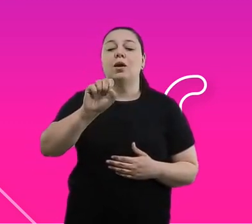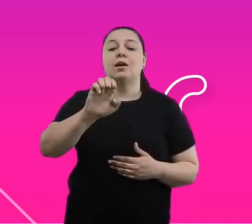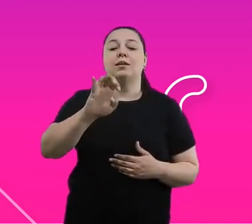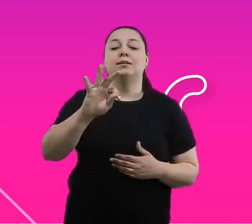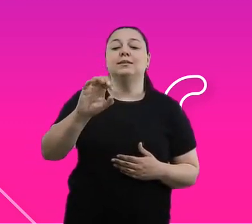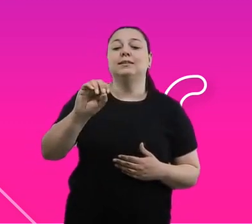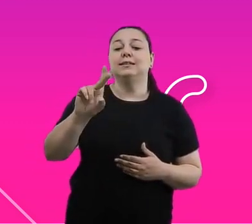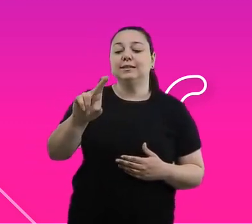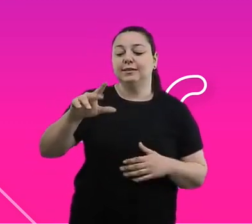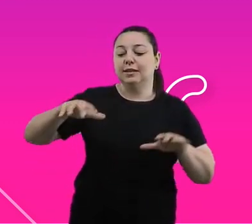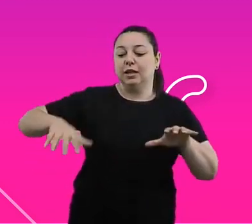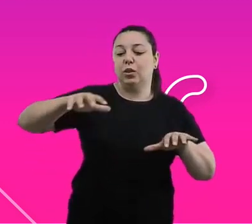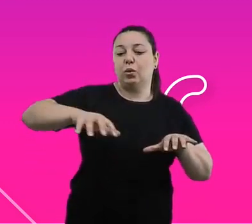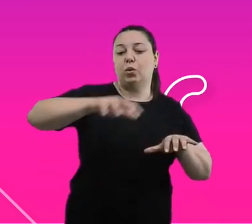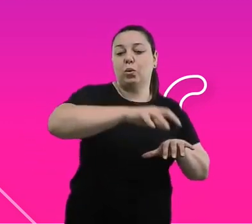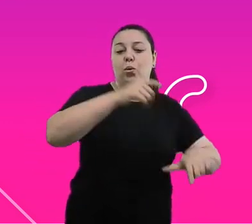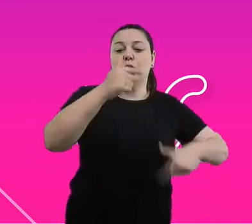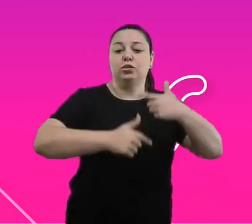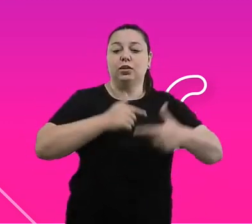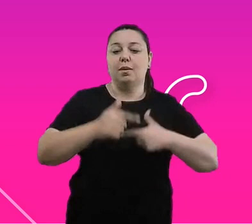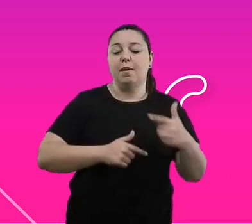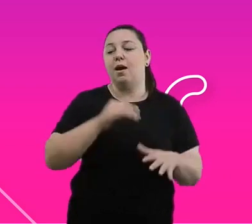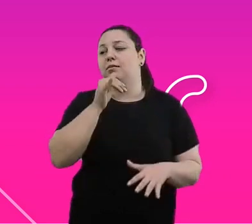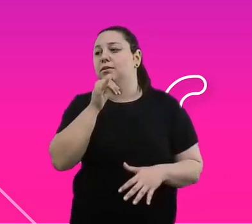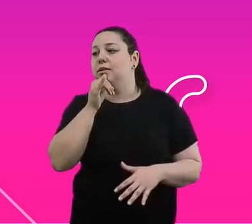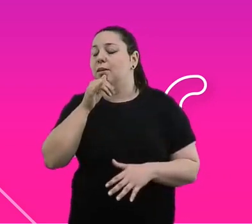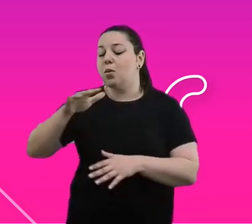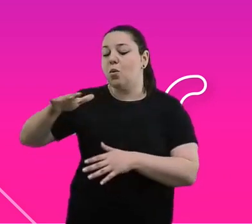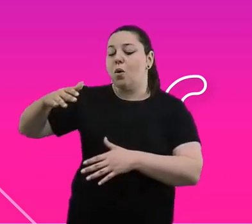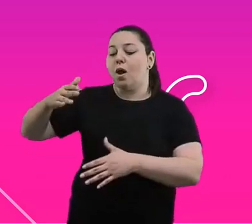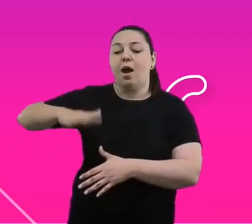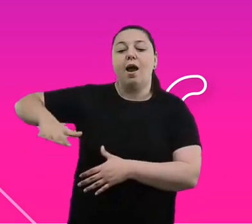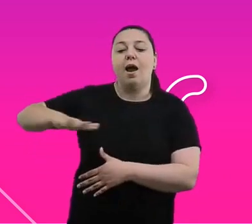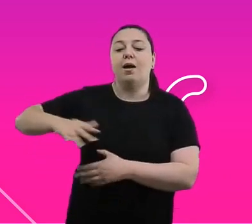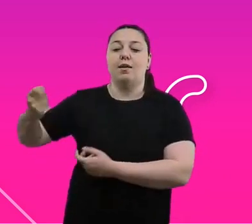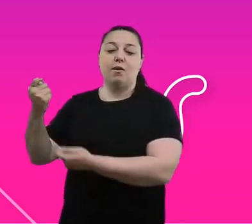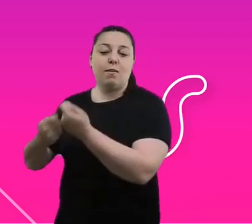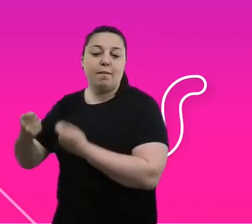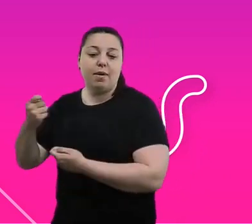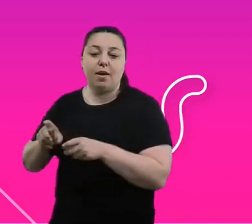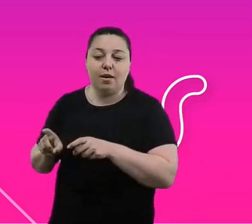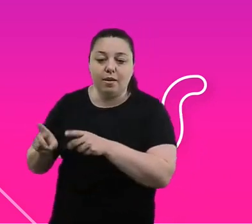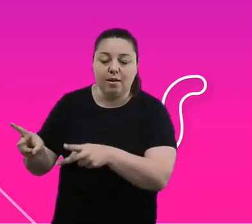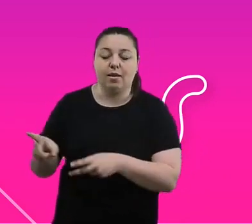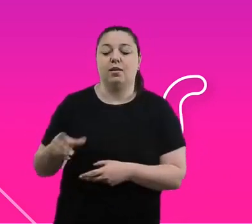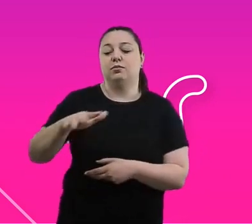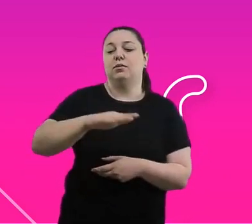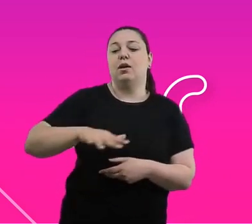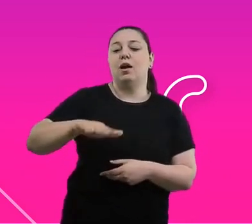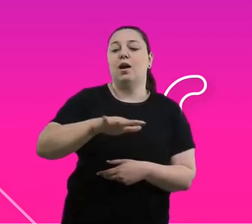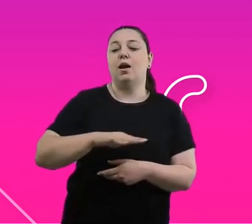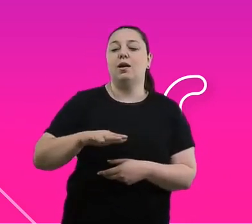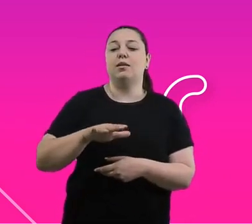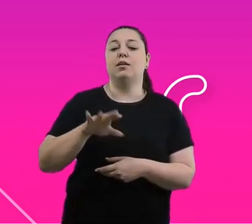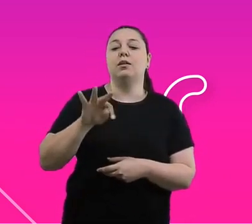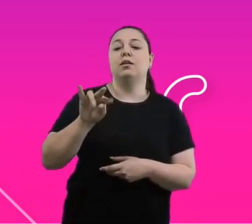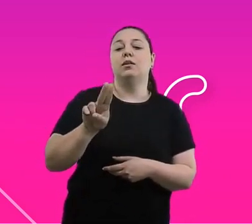um outro dado que conta uma história muito interessante, principalmente sobre ocupação de